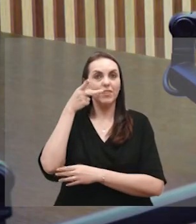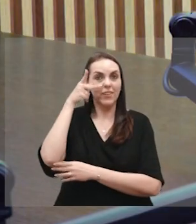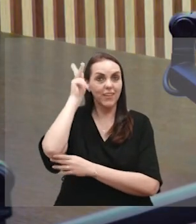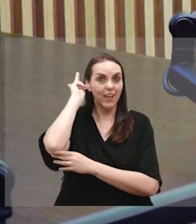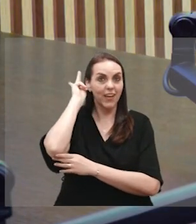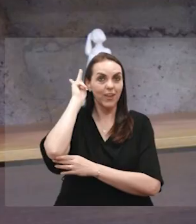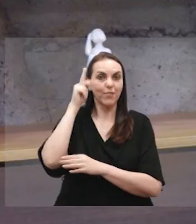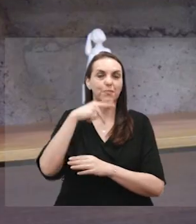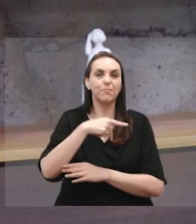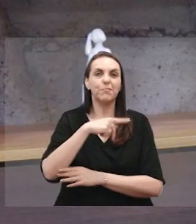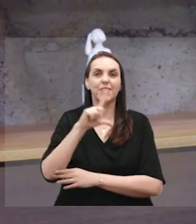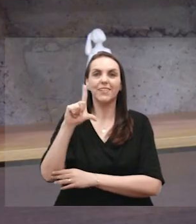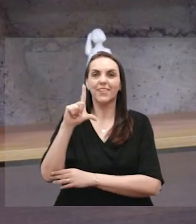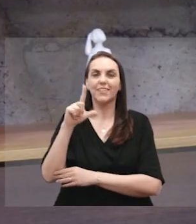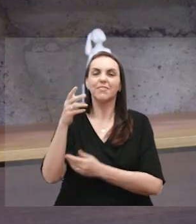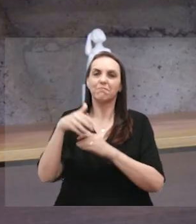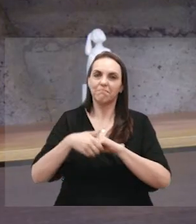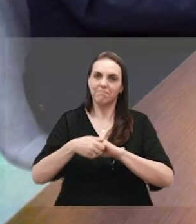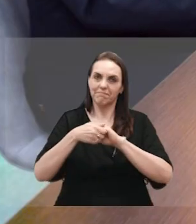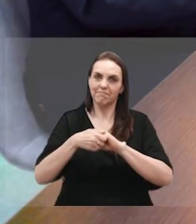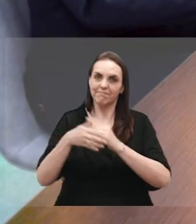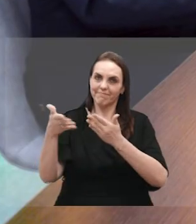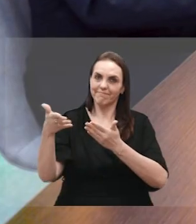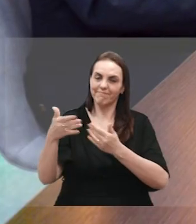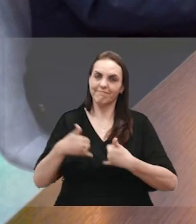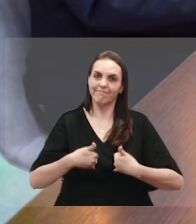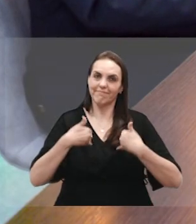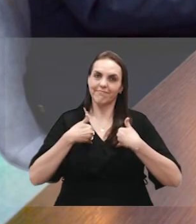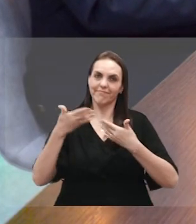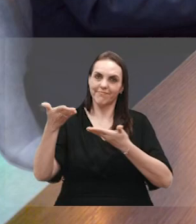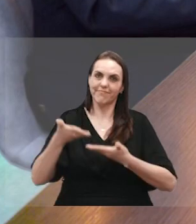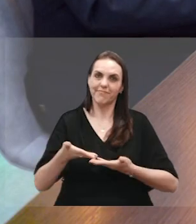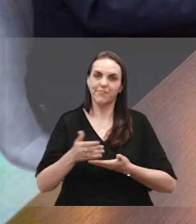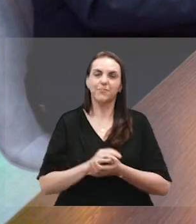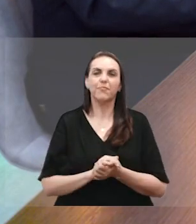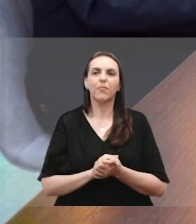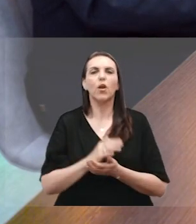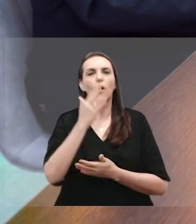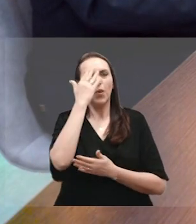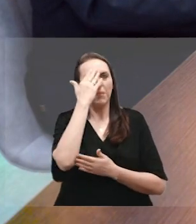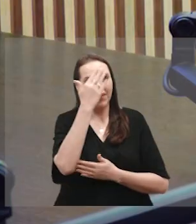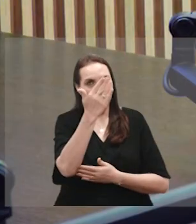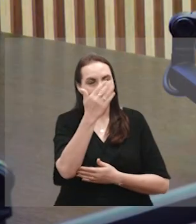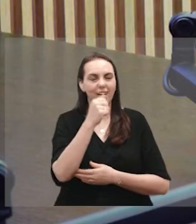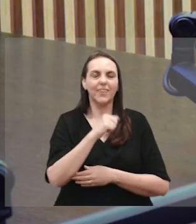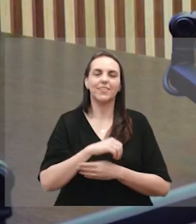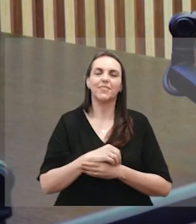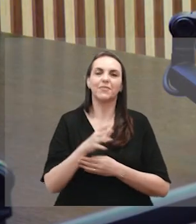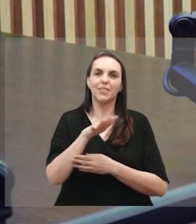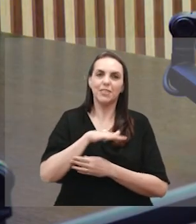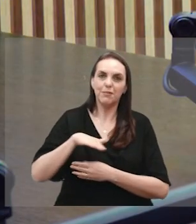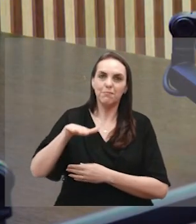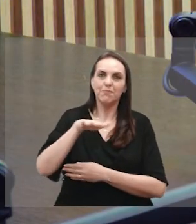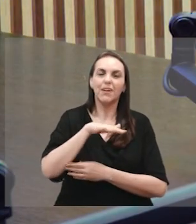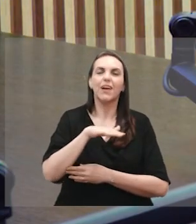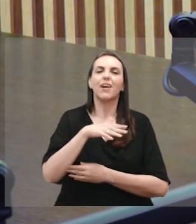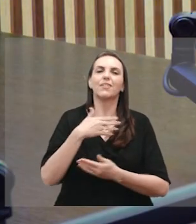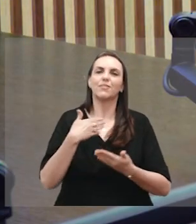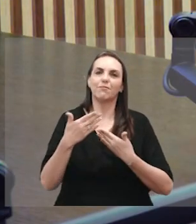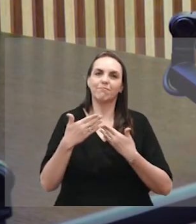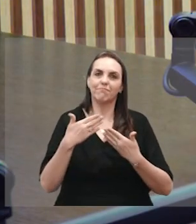do PL, a quem eu de imediato saúdo. Vereador Iago, uma honra tê-lo conosco aqui. Obrigado, agradecer o espaço, né?